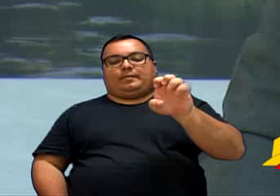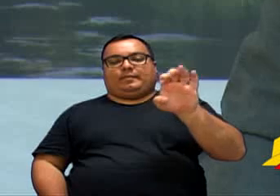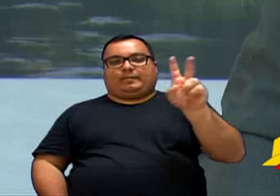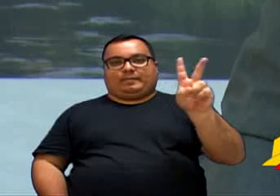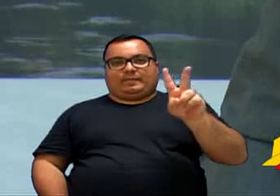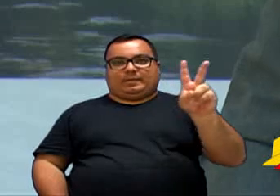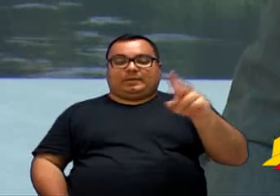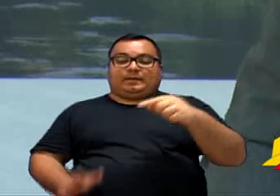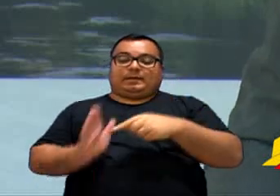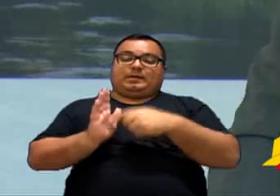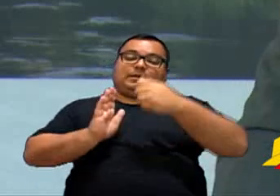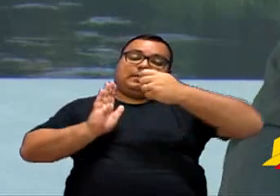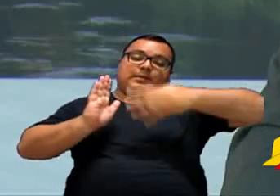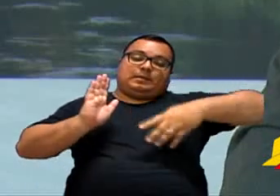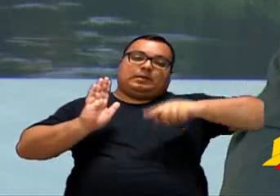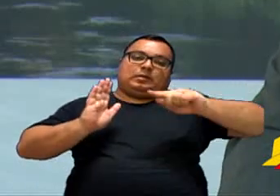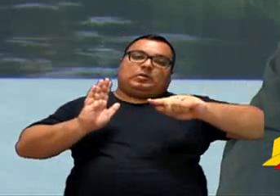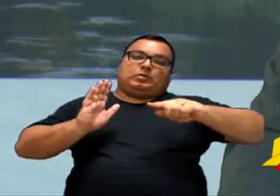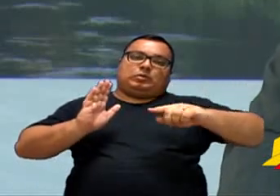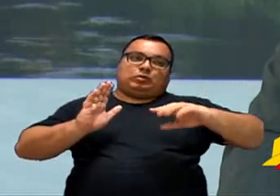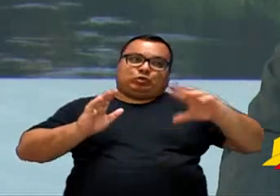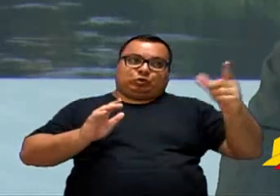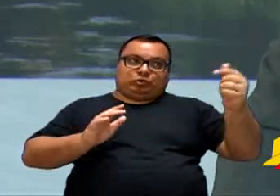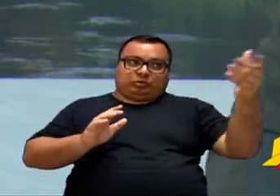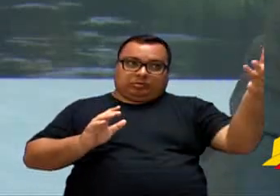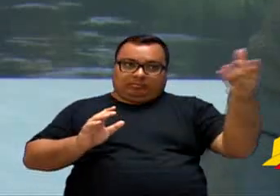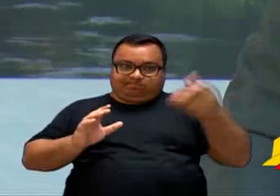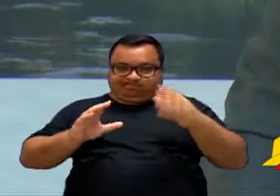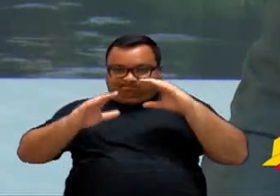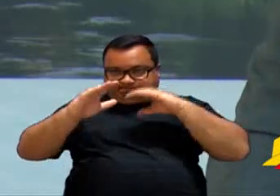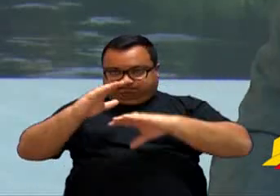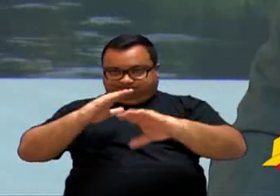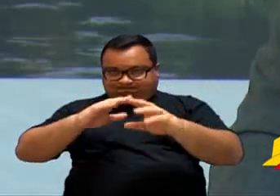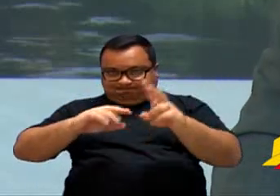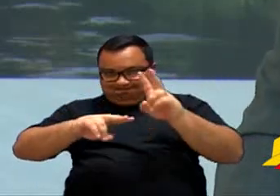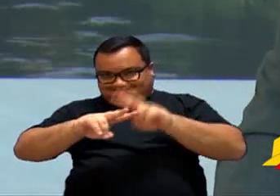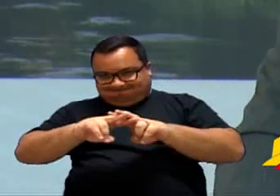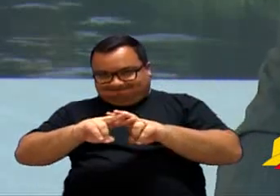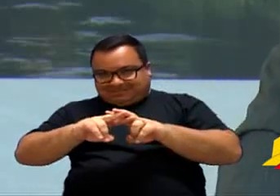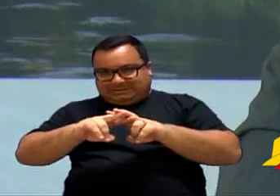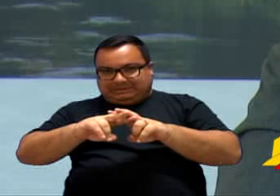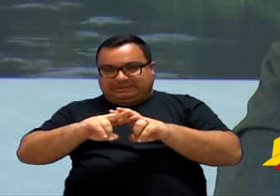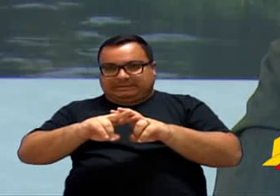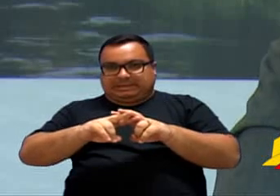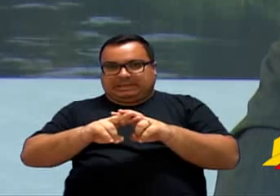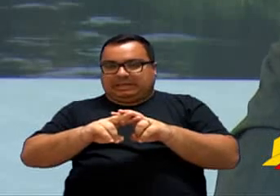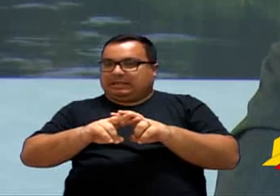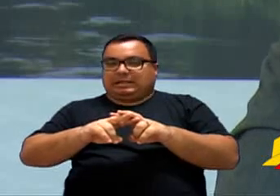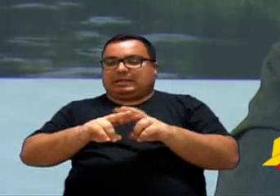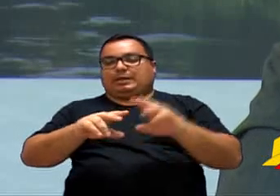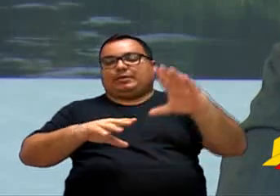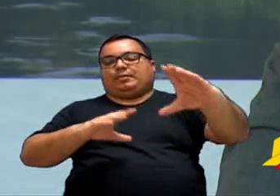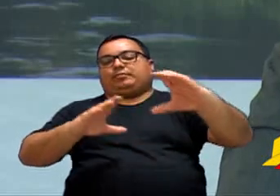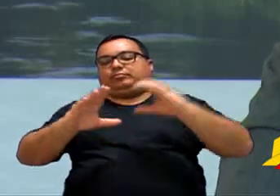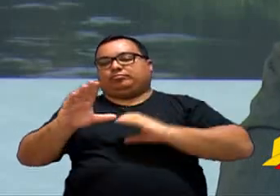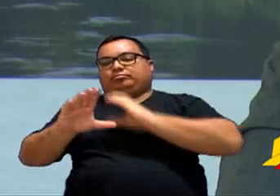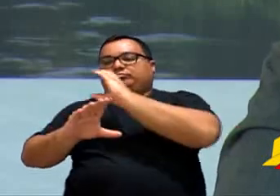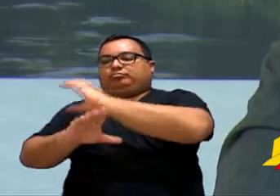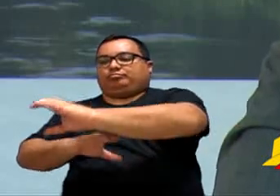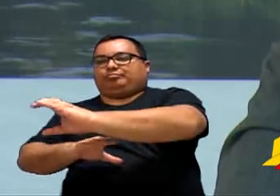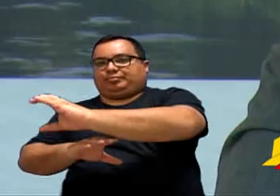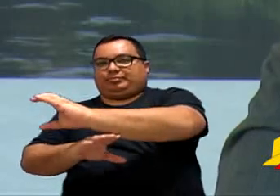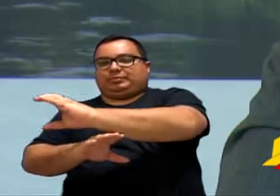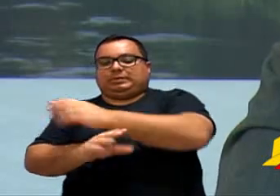esse recurso tem que ir para esse caixa blindado. Ele tem que ir para o caixa de pagamento dos servidores